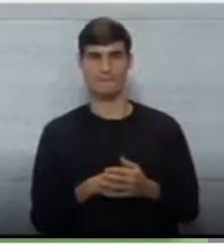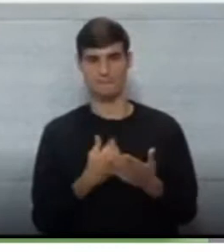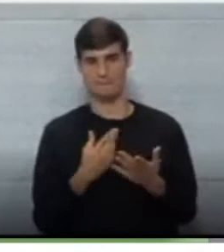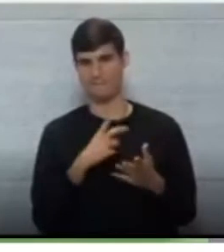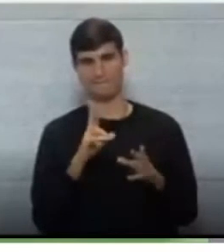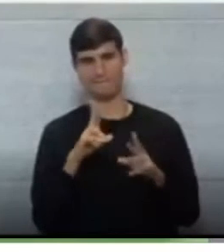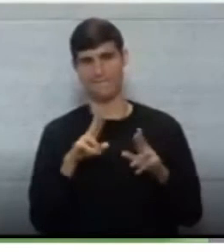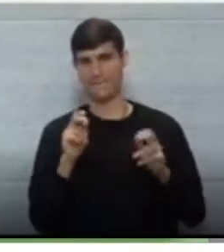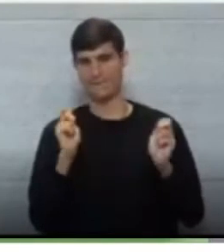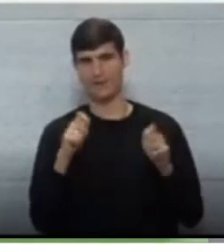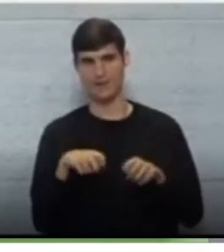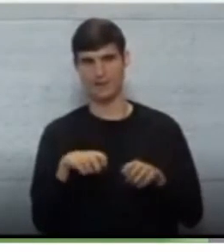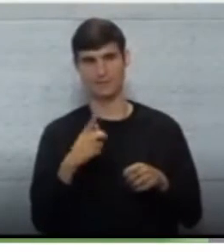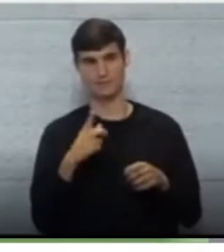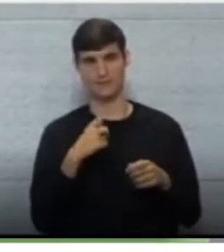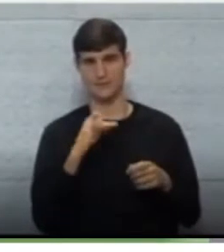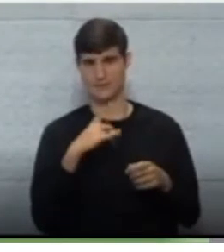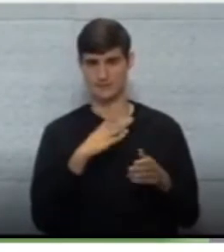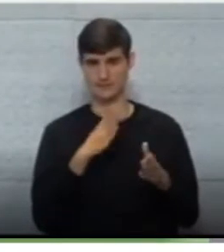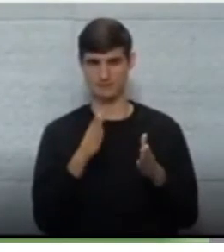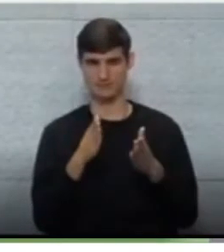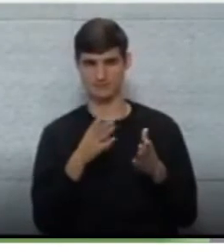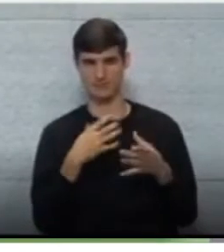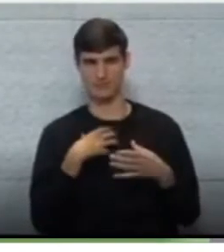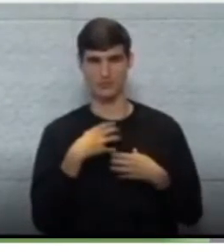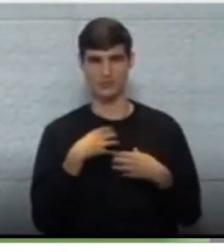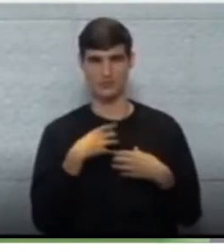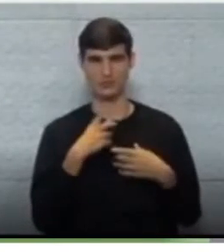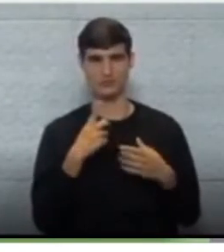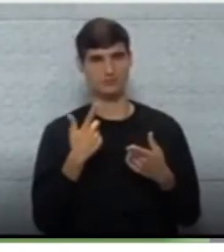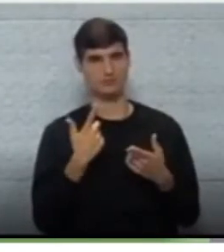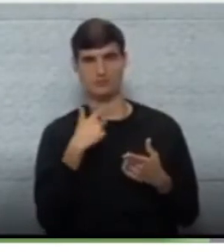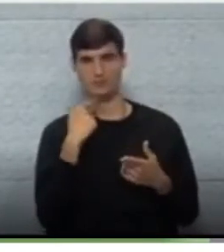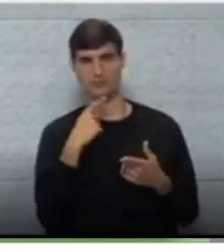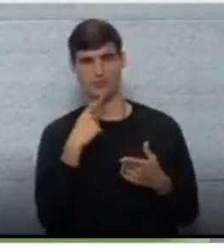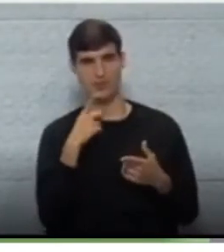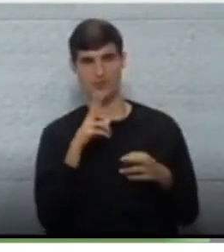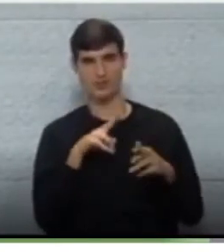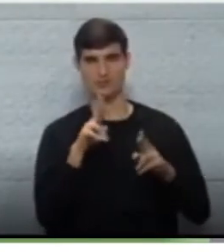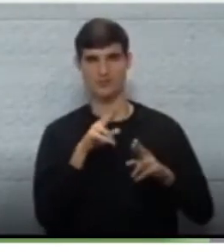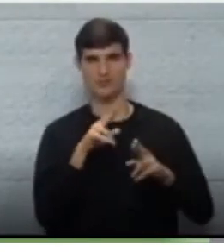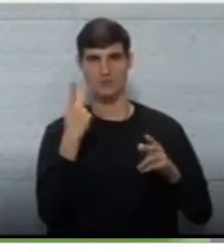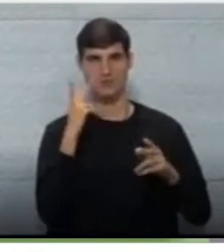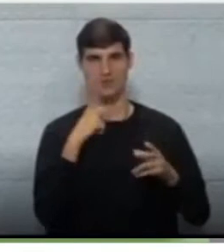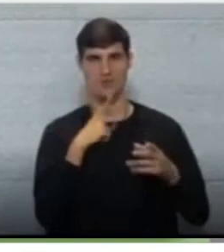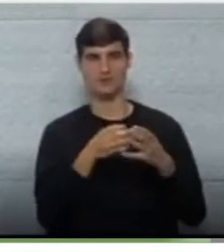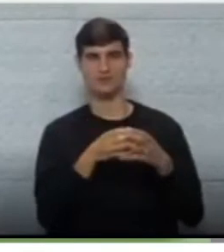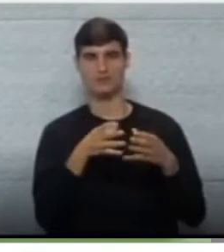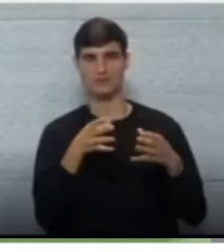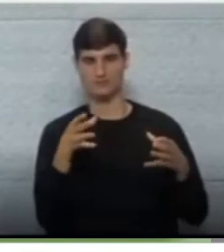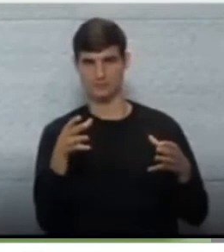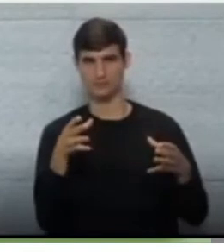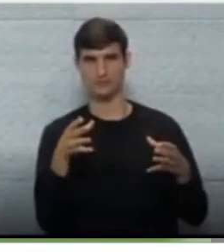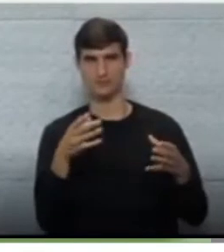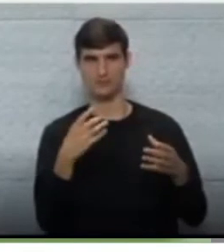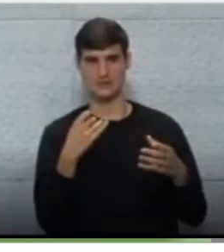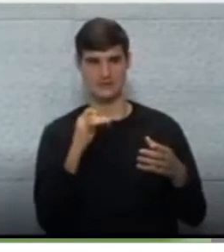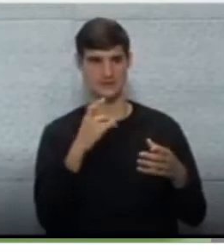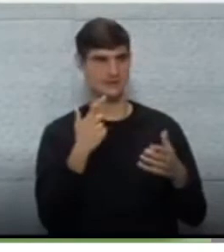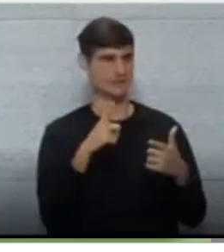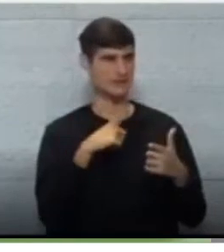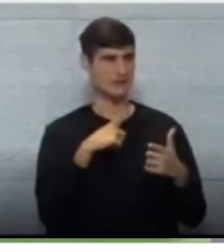meios a gente pode utilizar. Se ele tivesse translúcido ainda, não daria para fazer a utilização para fazer o cultivo. Se não tivesse